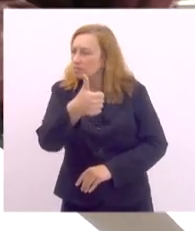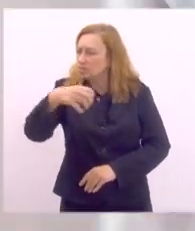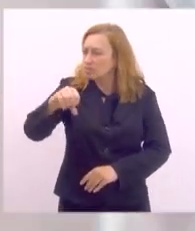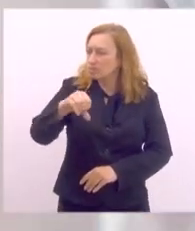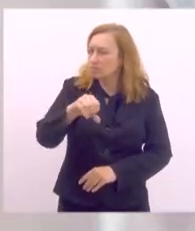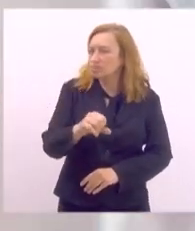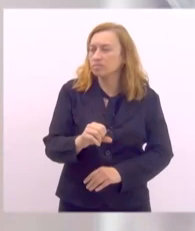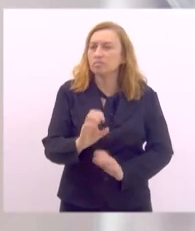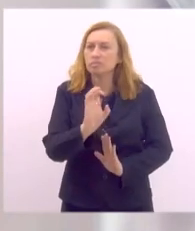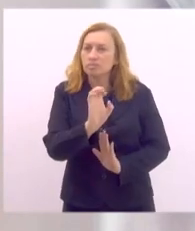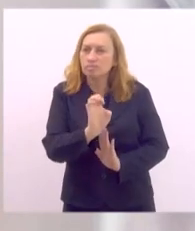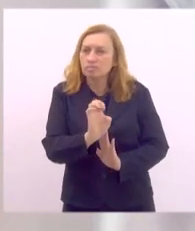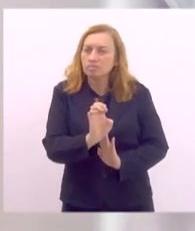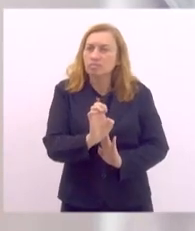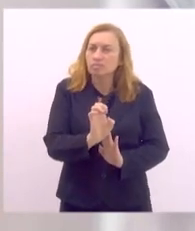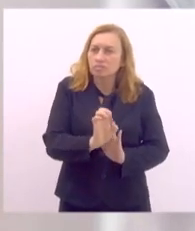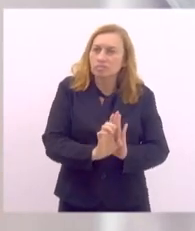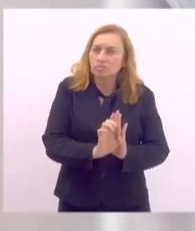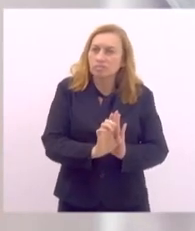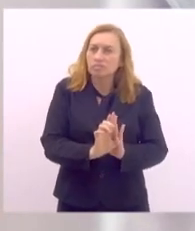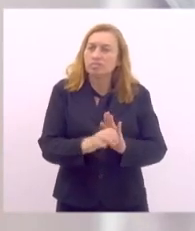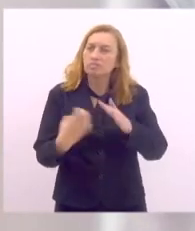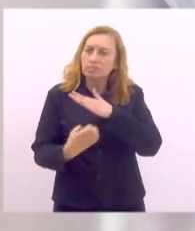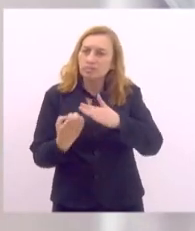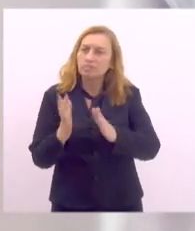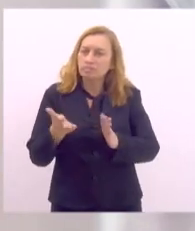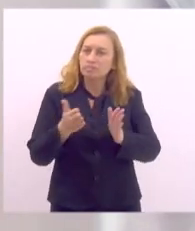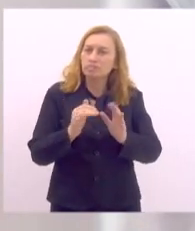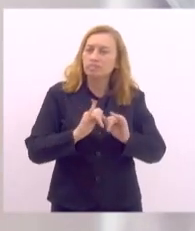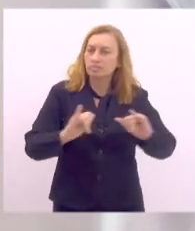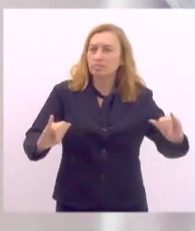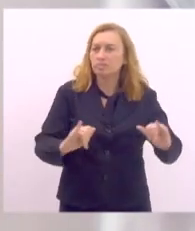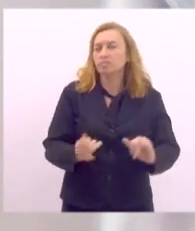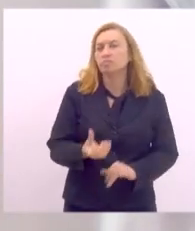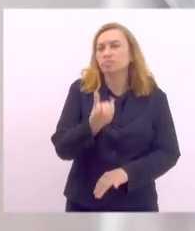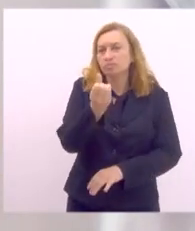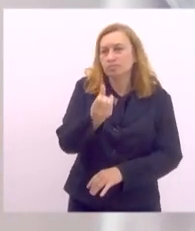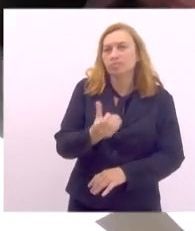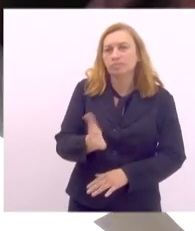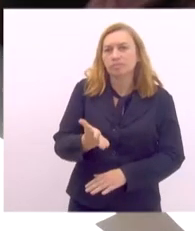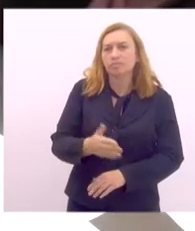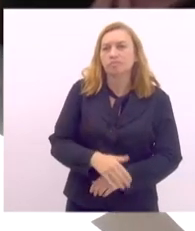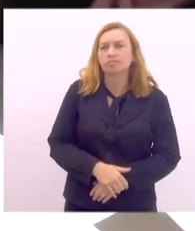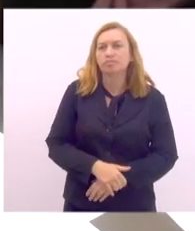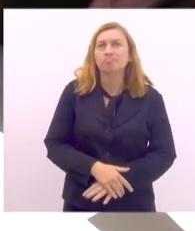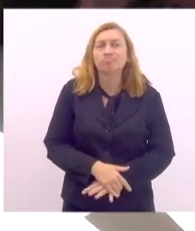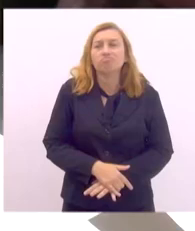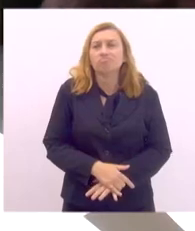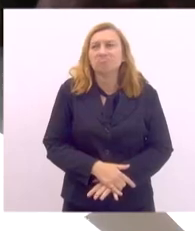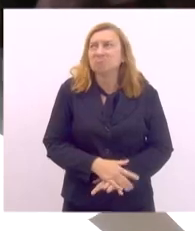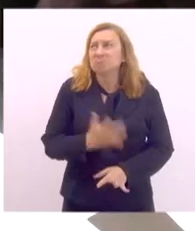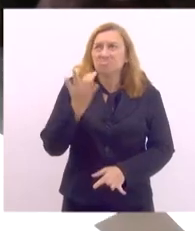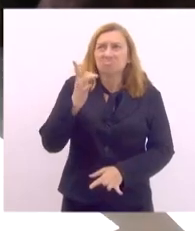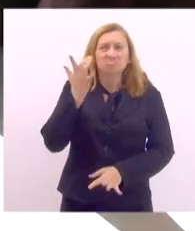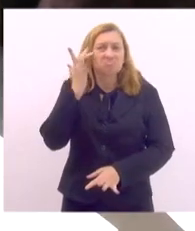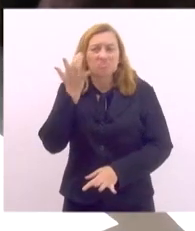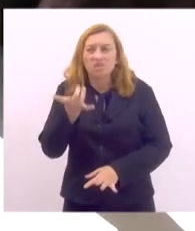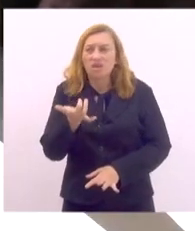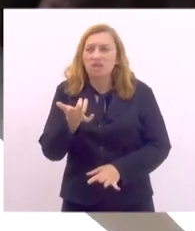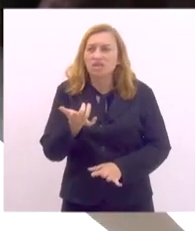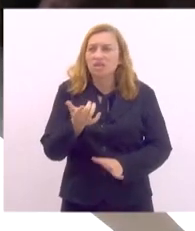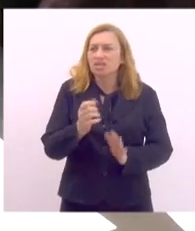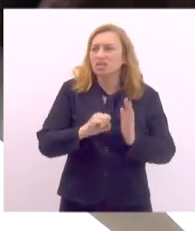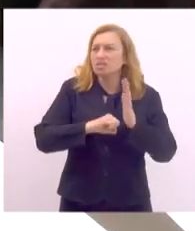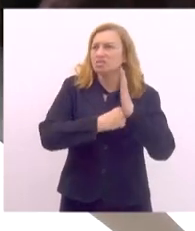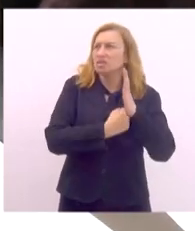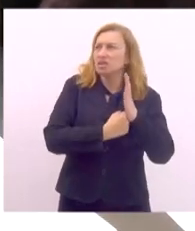já é. A empresa que tem benefício já tem publicação. Então. O 6º... Então, eu não acho que esse veto